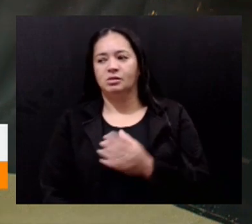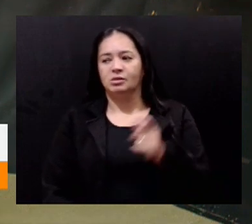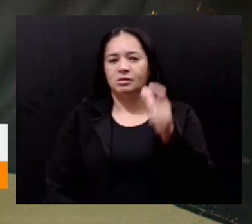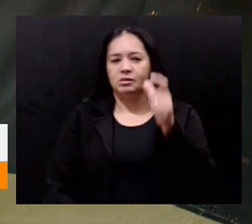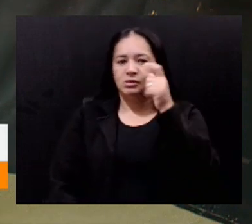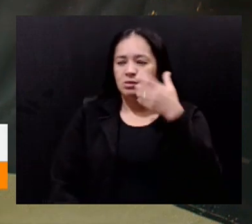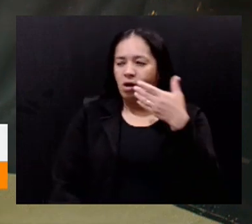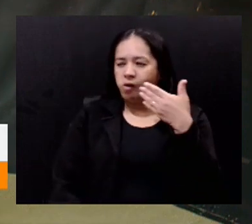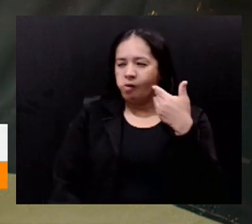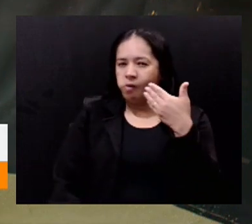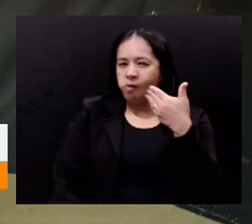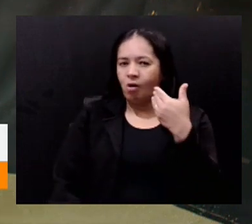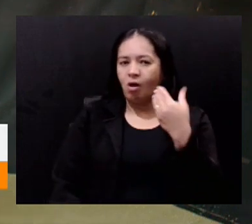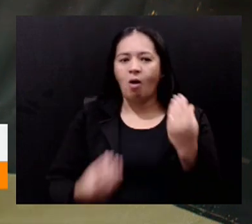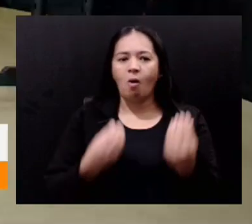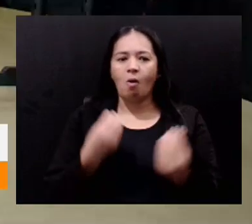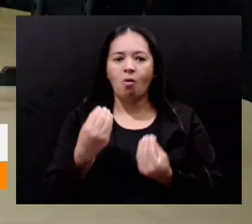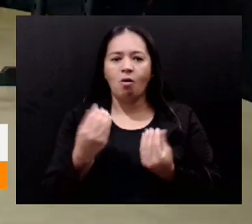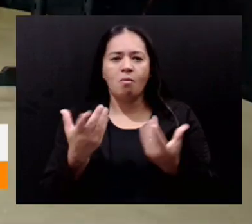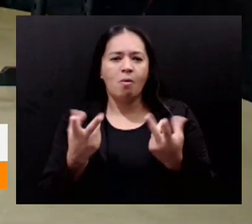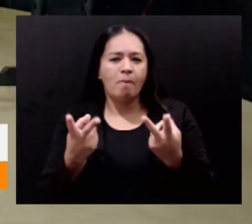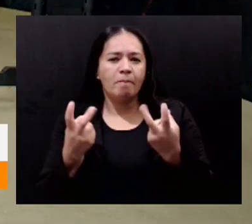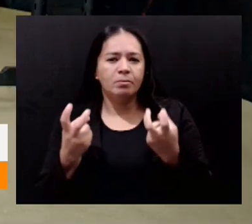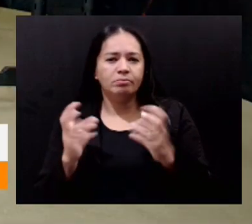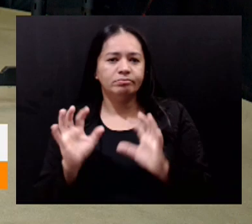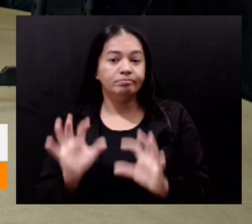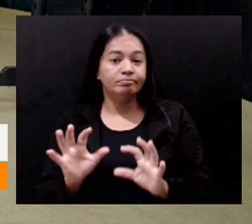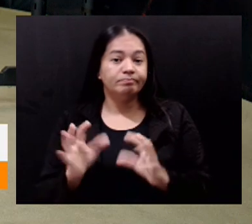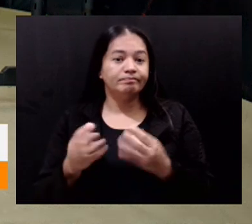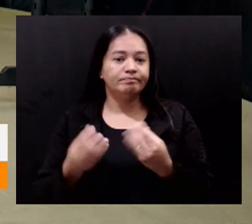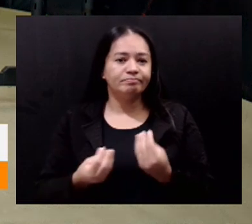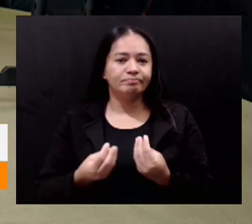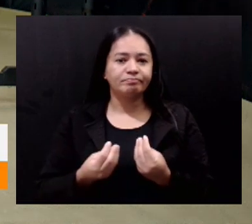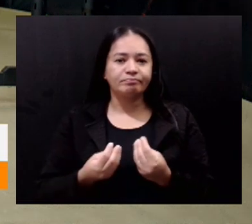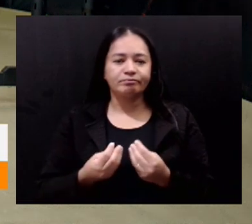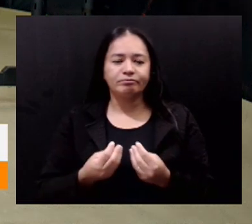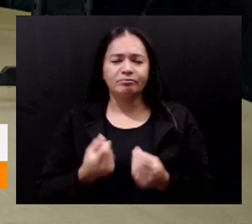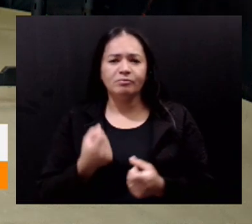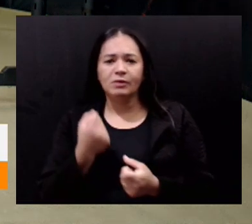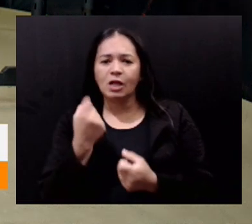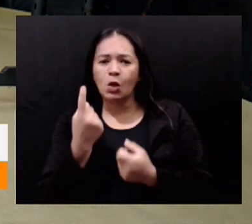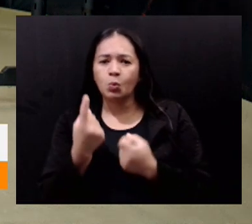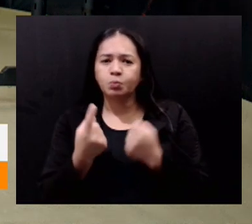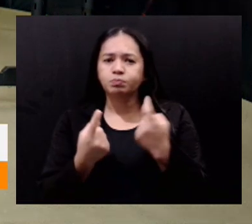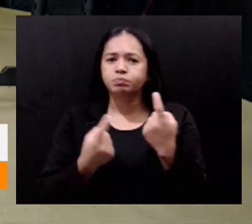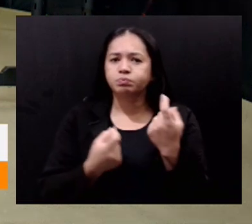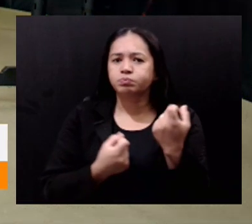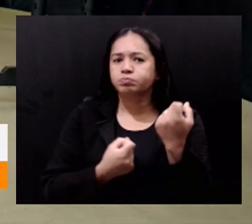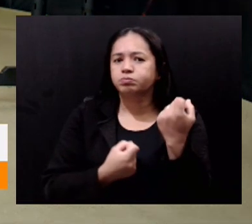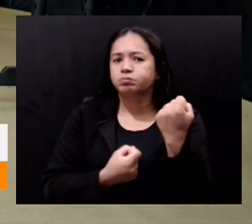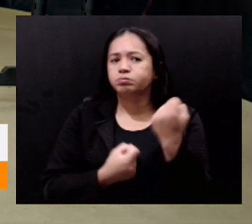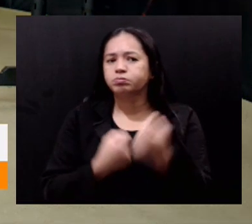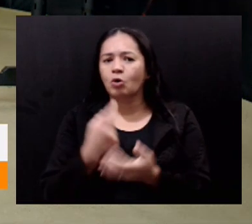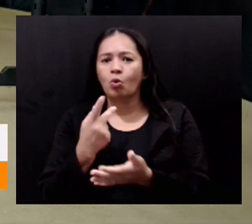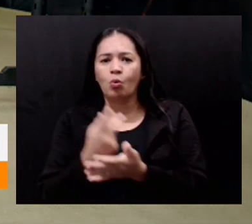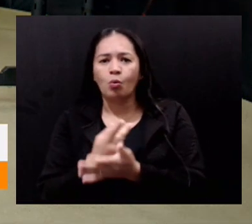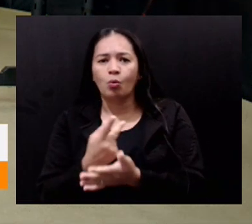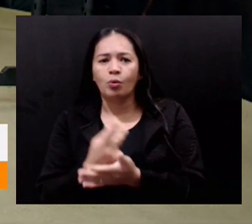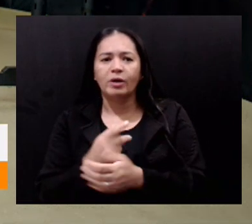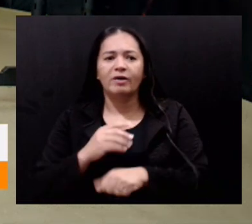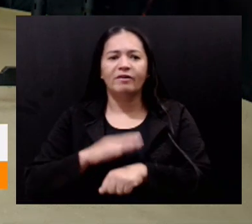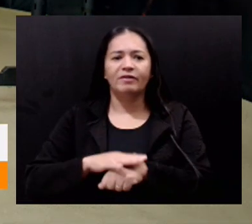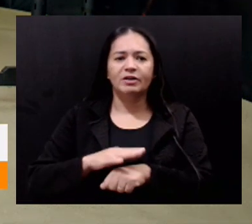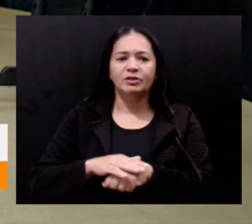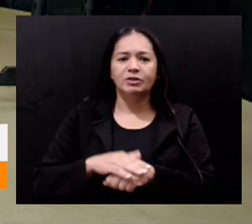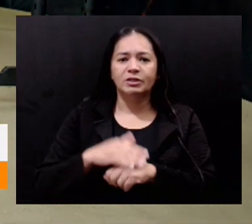isso? E aqueles pequenos erros que faz com que a amizade ela comece a se